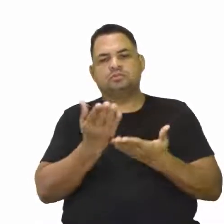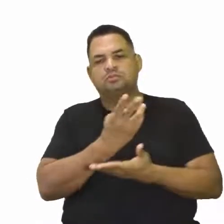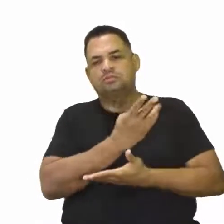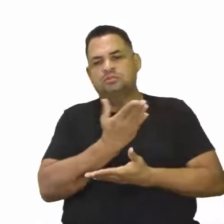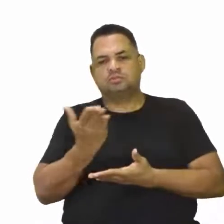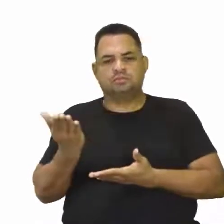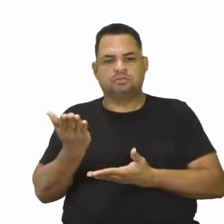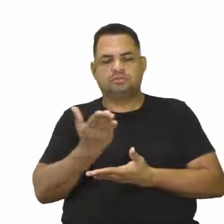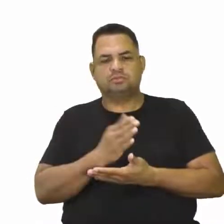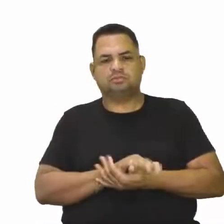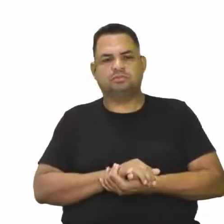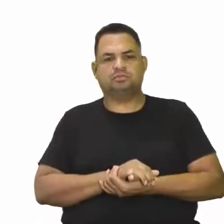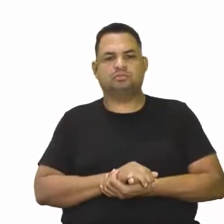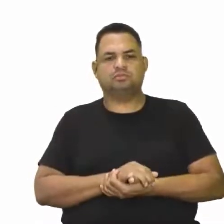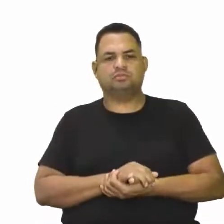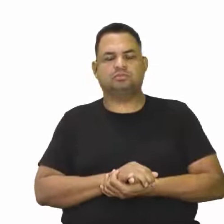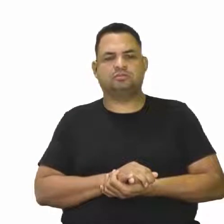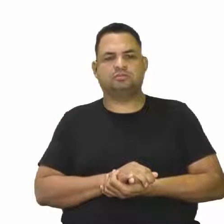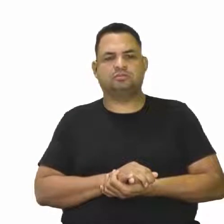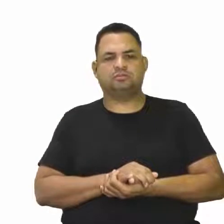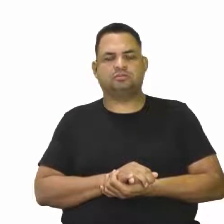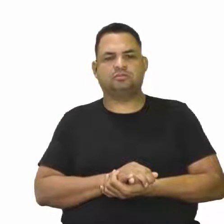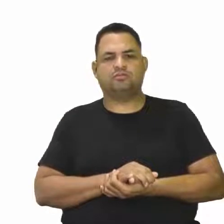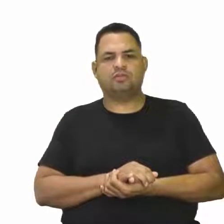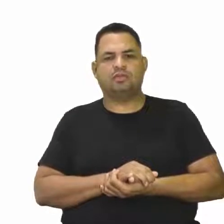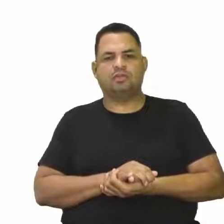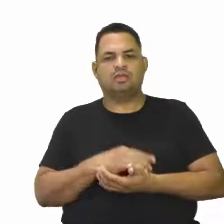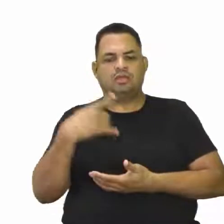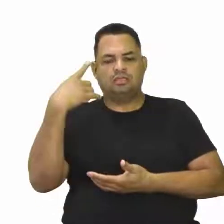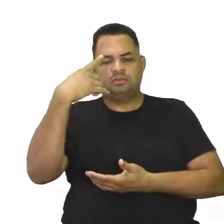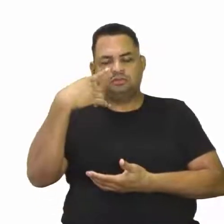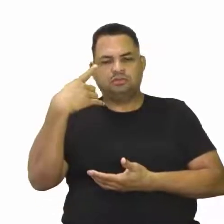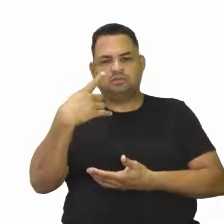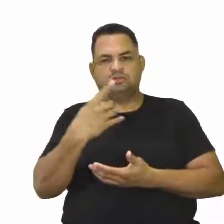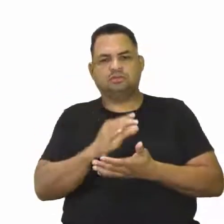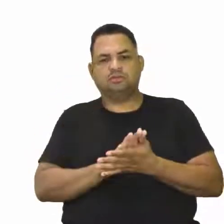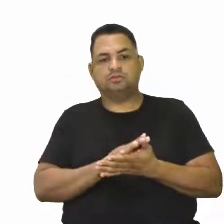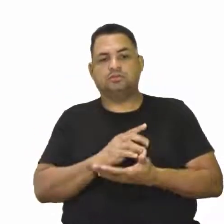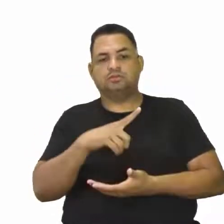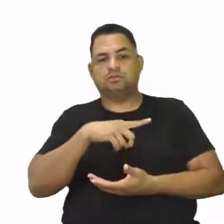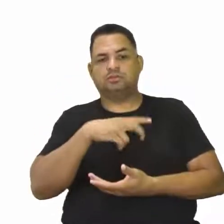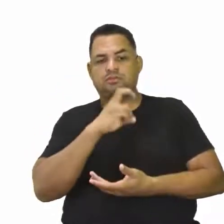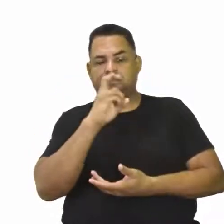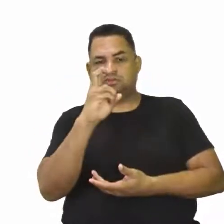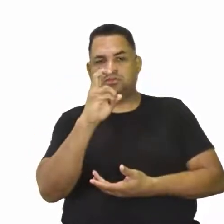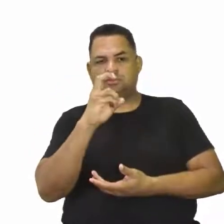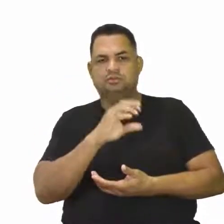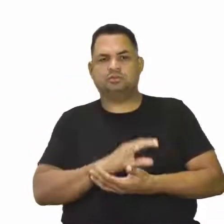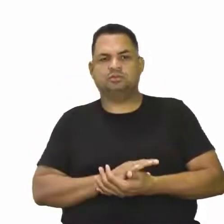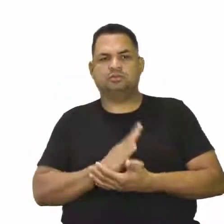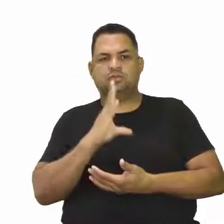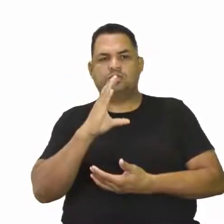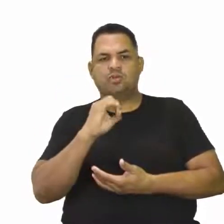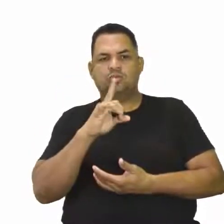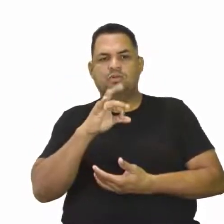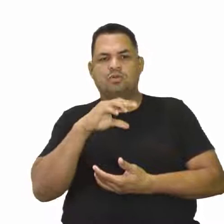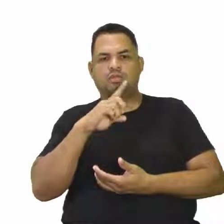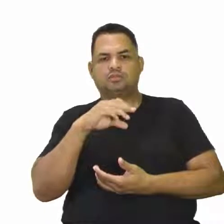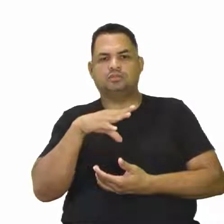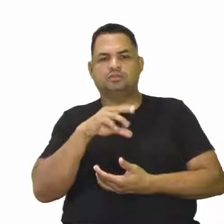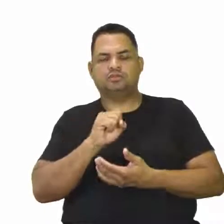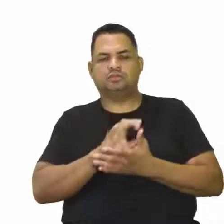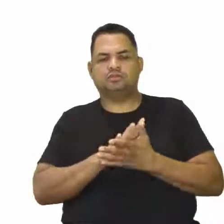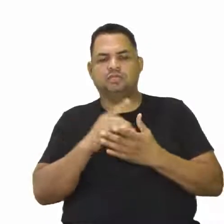mesmo nível sintático. Em língua espanhola, as coordenadas são só 5. São as copulativas, Que são